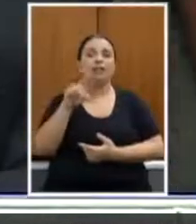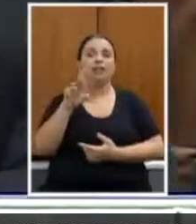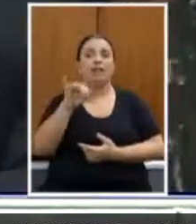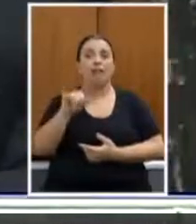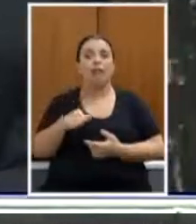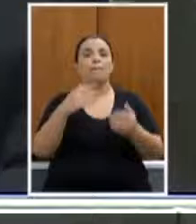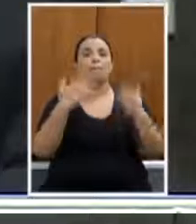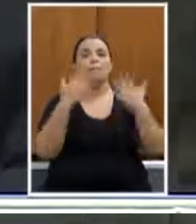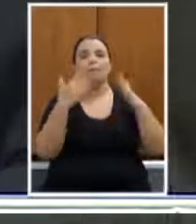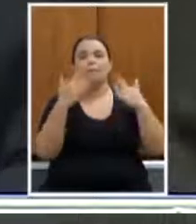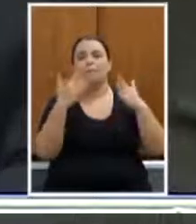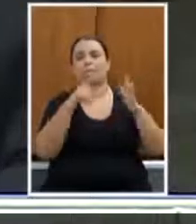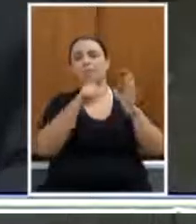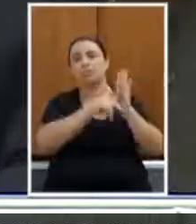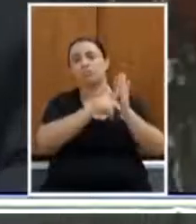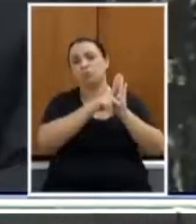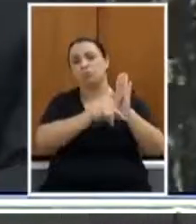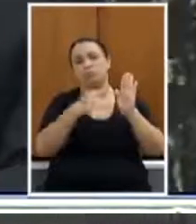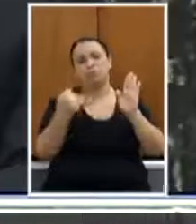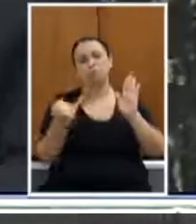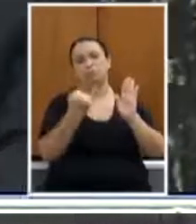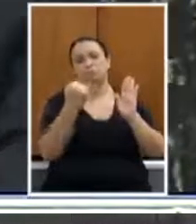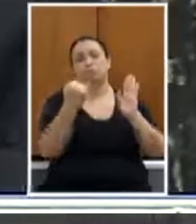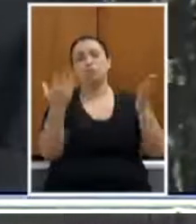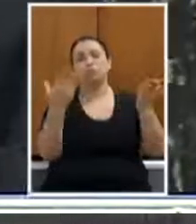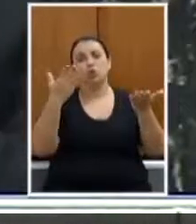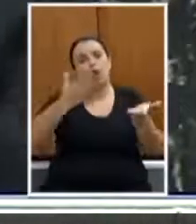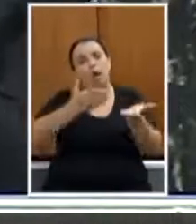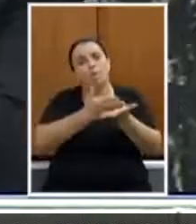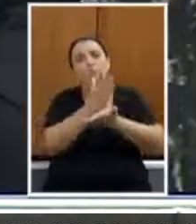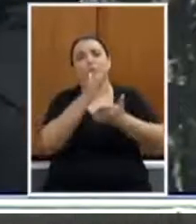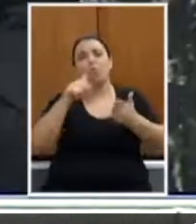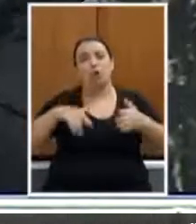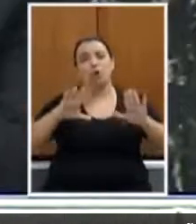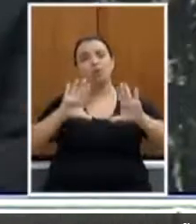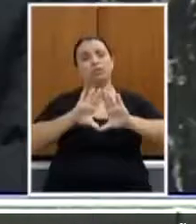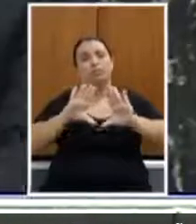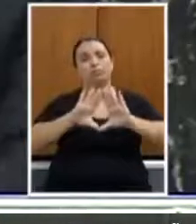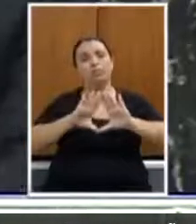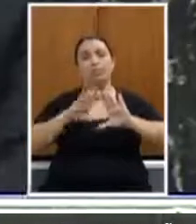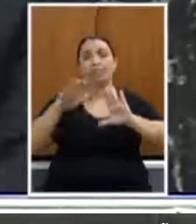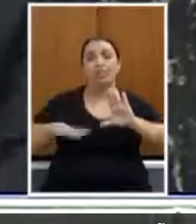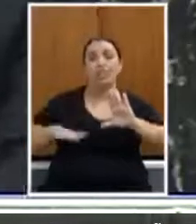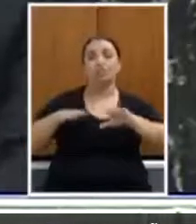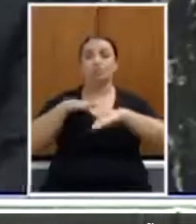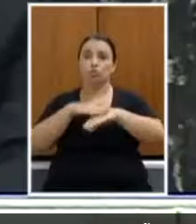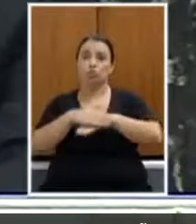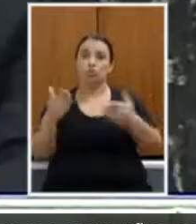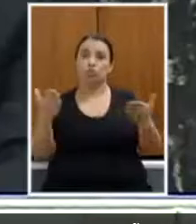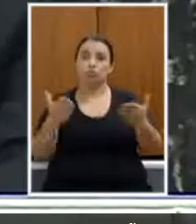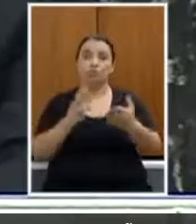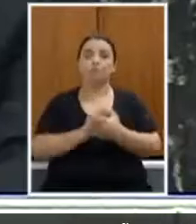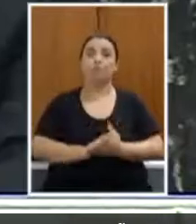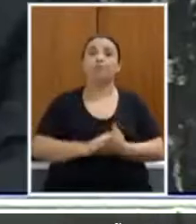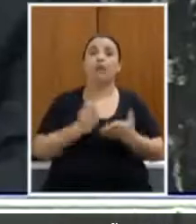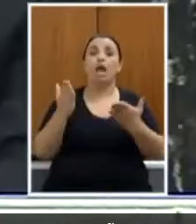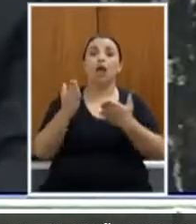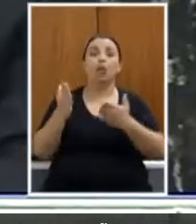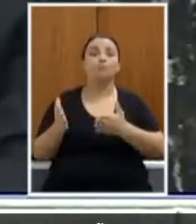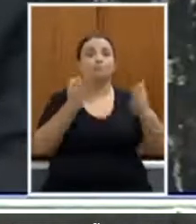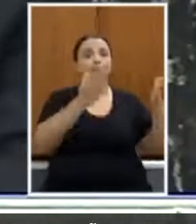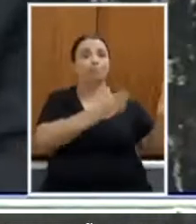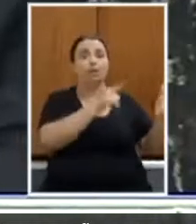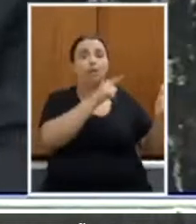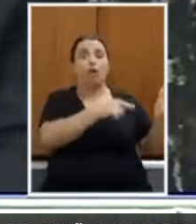por esse projeto tão importante aprovado pela Assembleia na tarde e noite de hoje. Vamos passar agora a palavra ao deputado